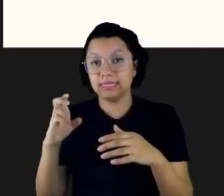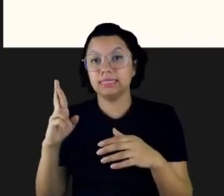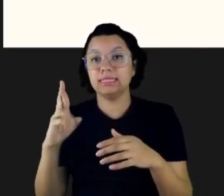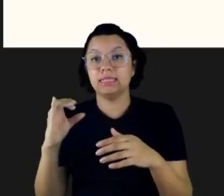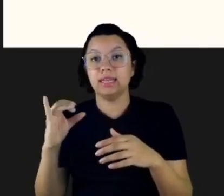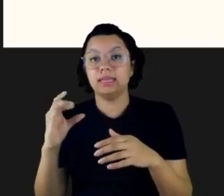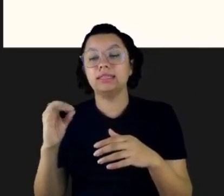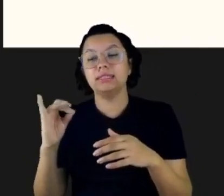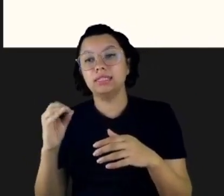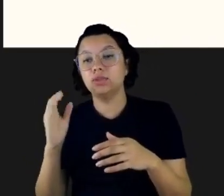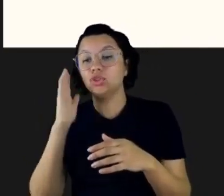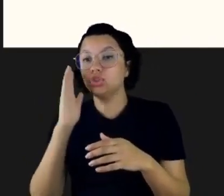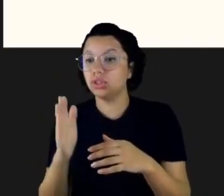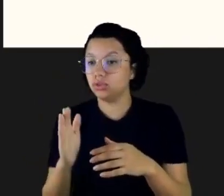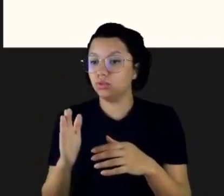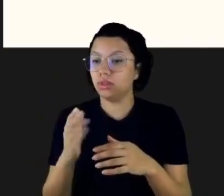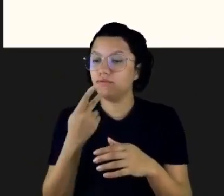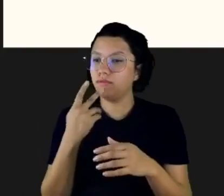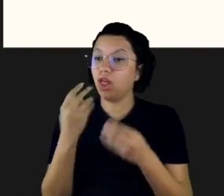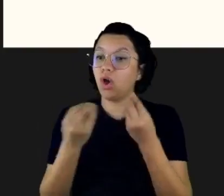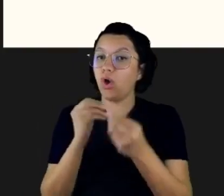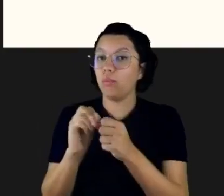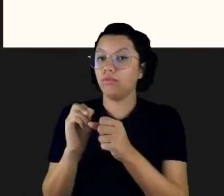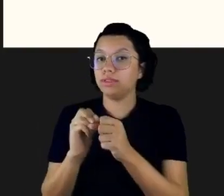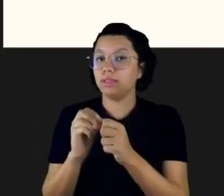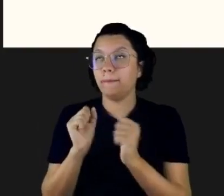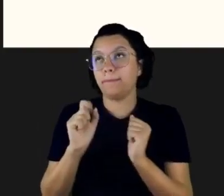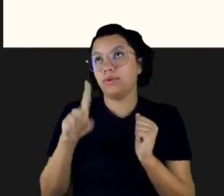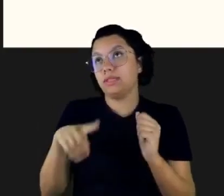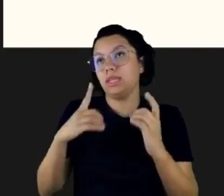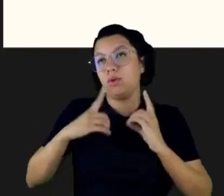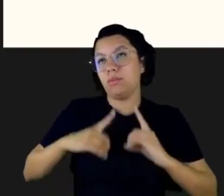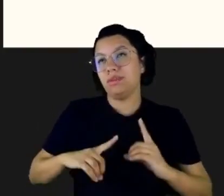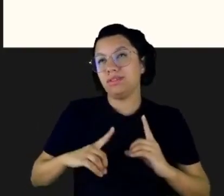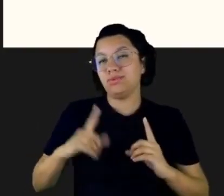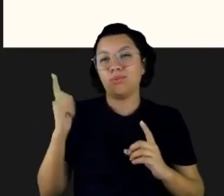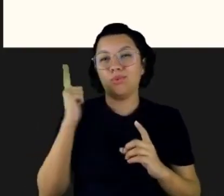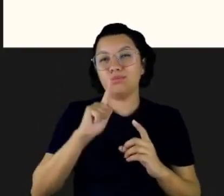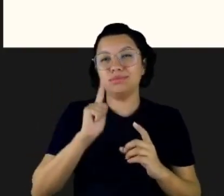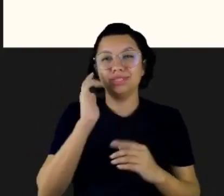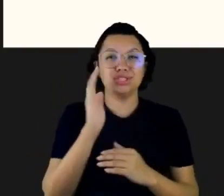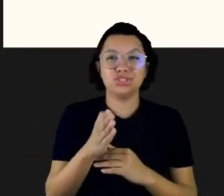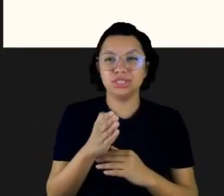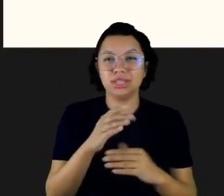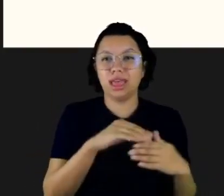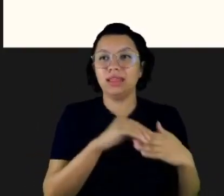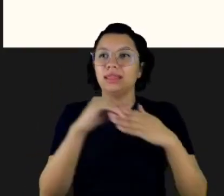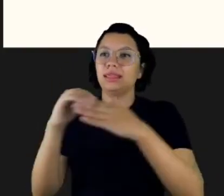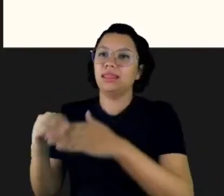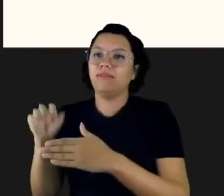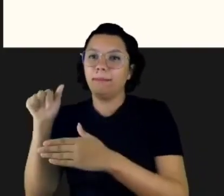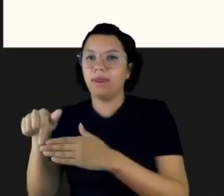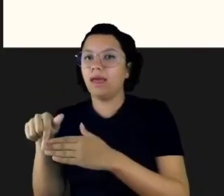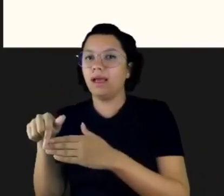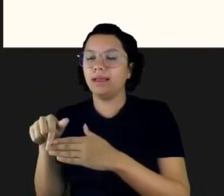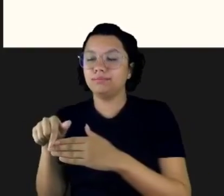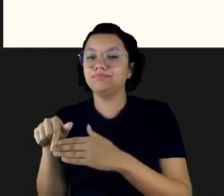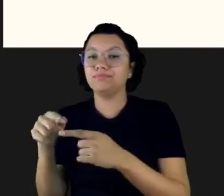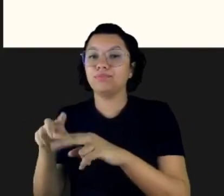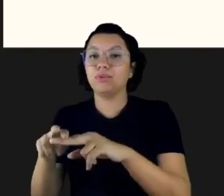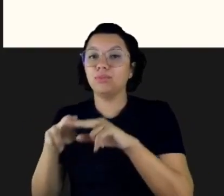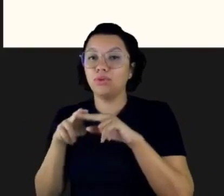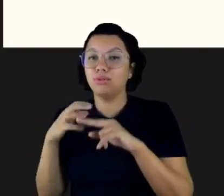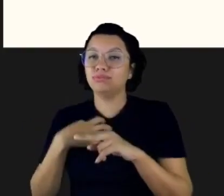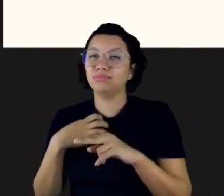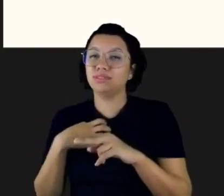quadro depressivo a gente não consiga levar de imediato o idoso para um exercício físico, por causa do sintoma do isolamento social.